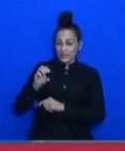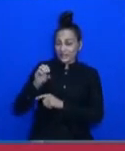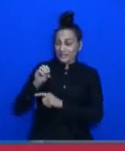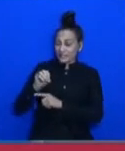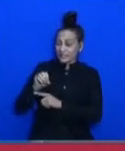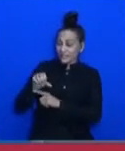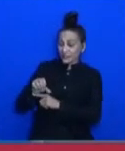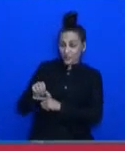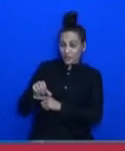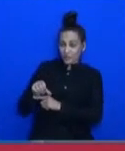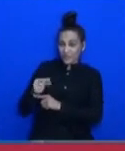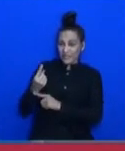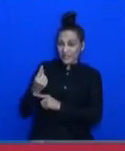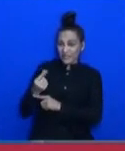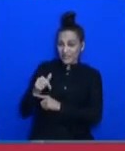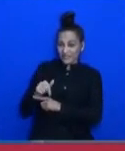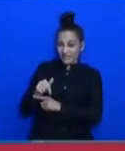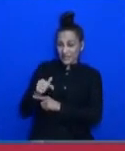15, 09,